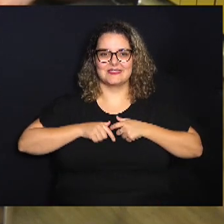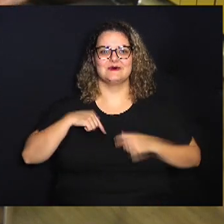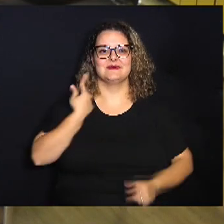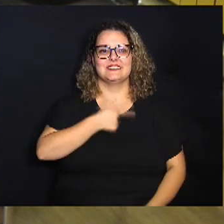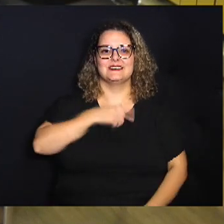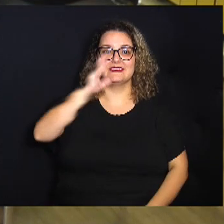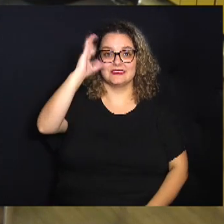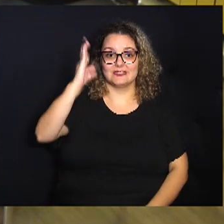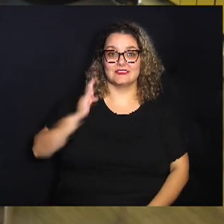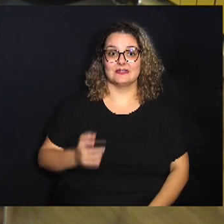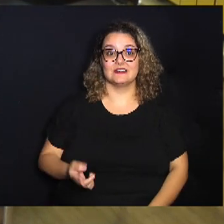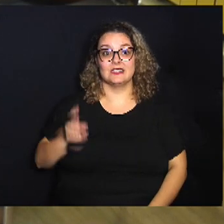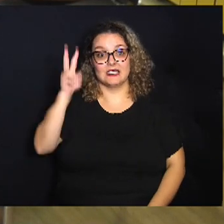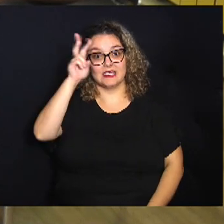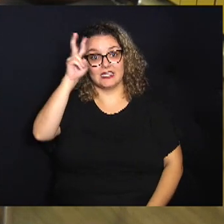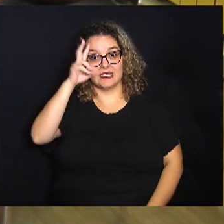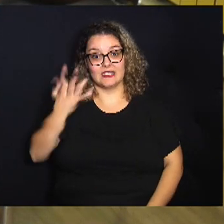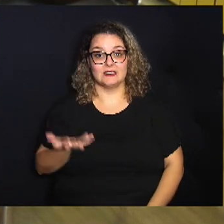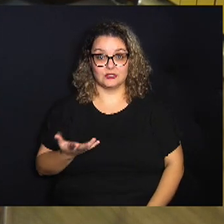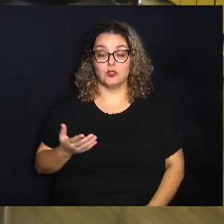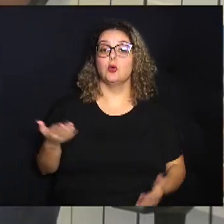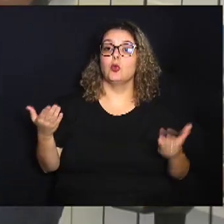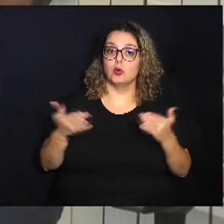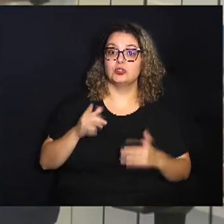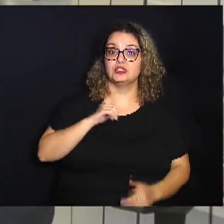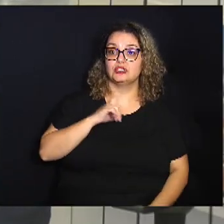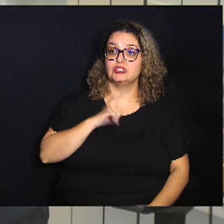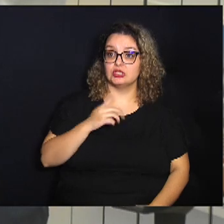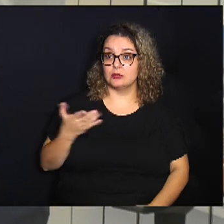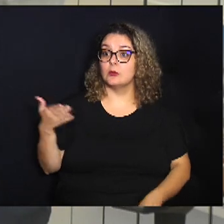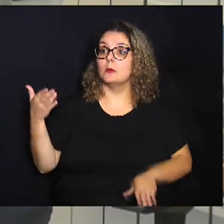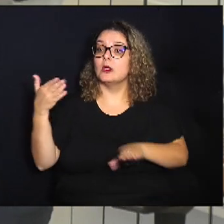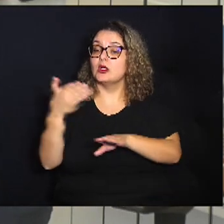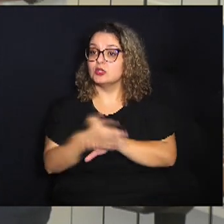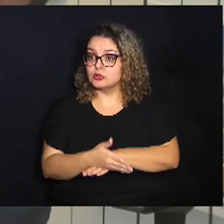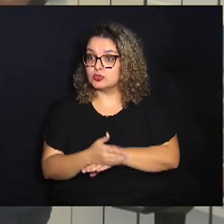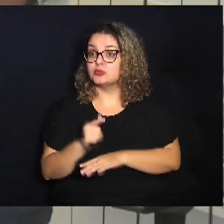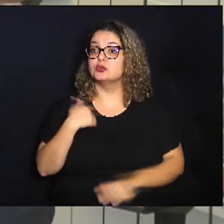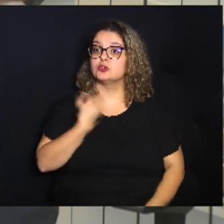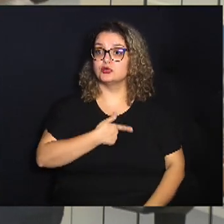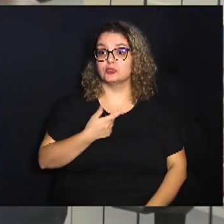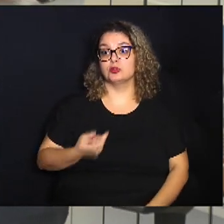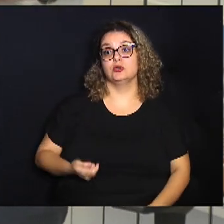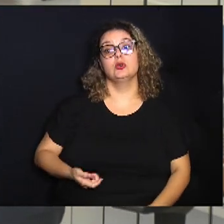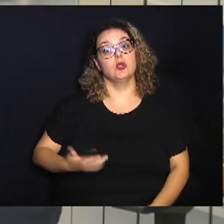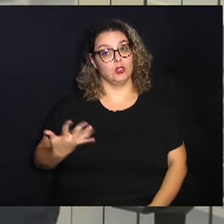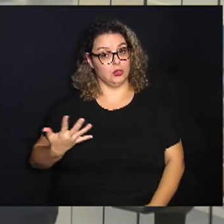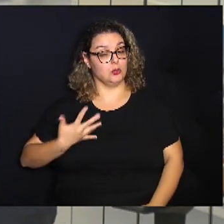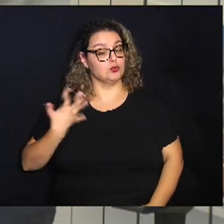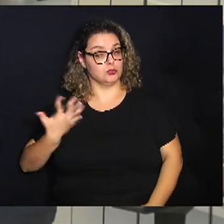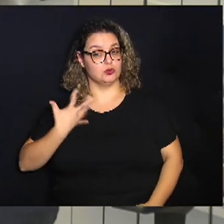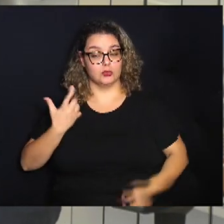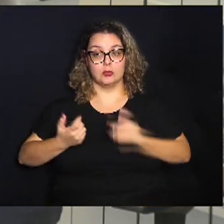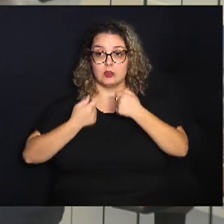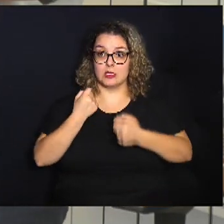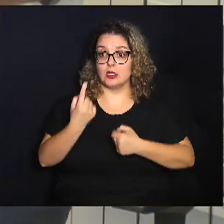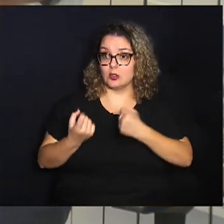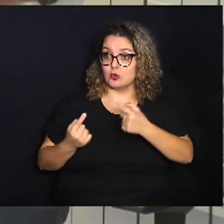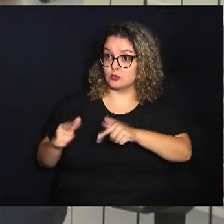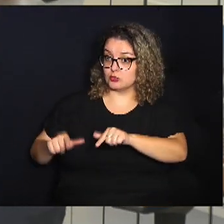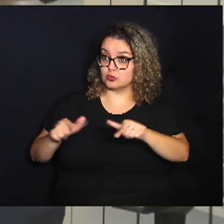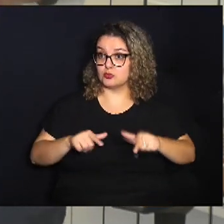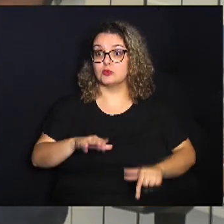Brasil. E lembrando que ainda hoje nós teremos a participação da nossa repórter Luana Galiza em algum ponto da